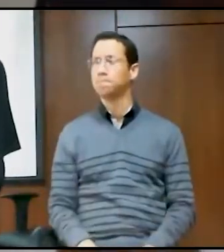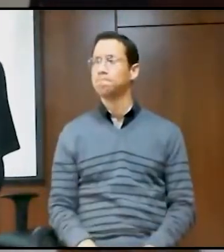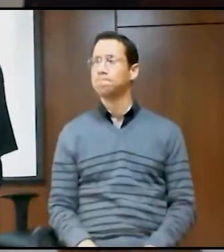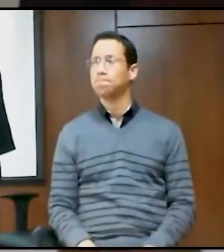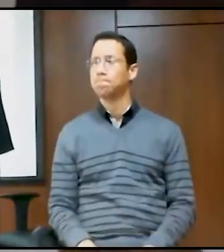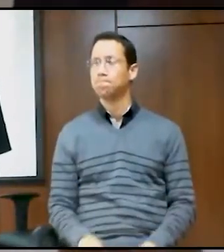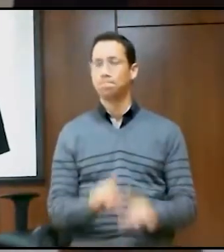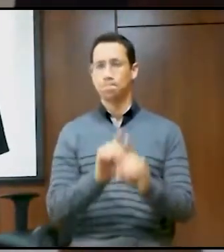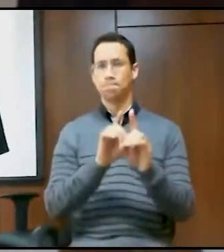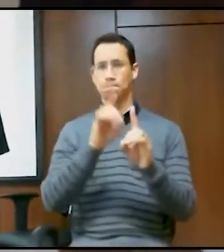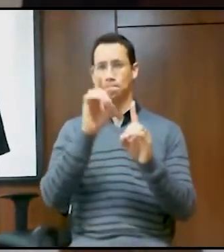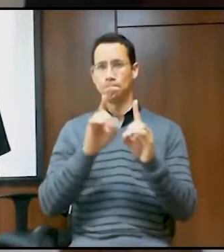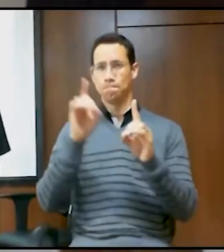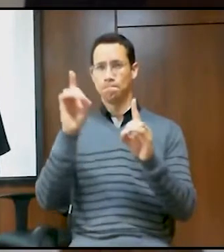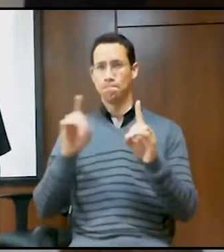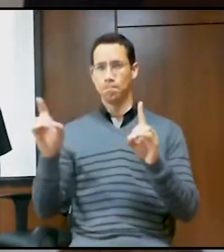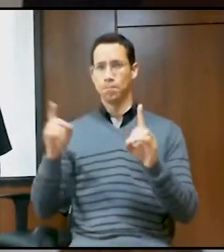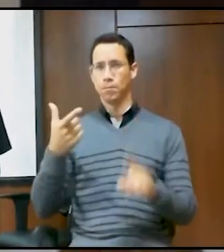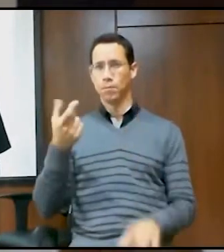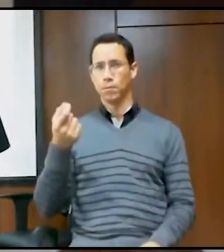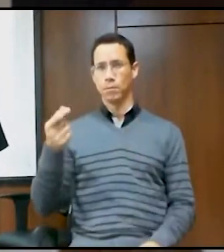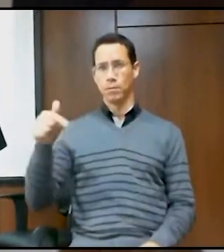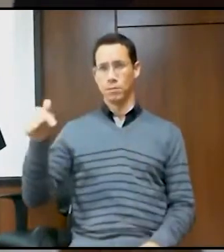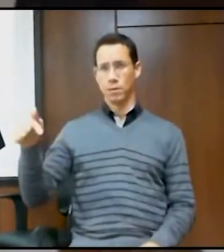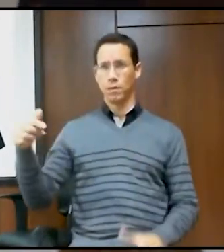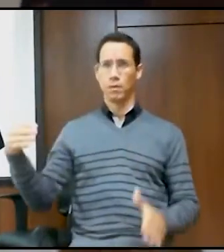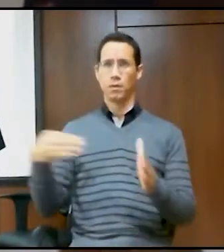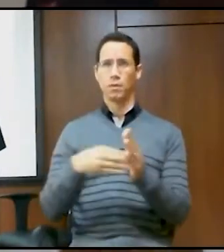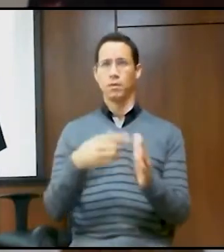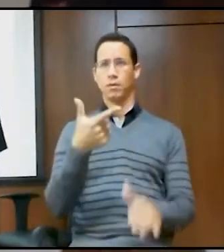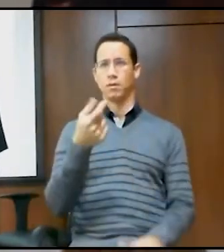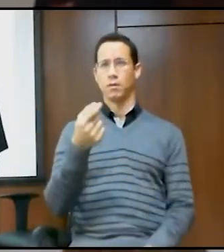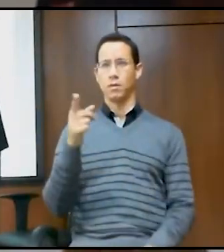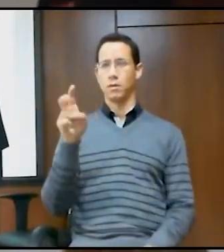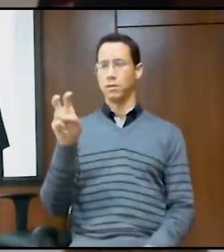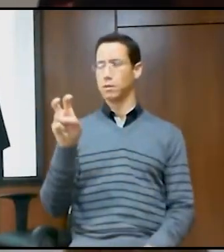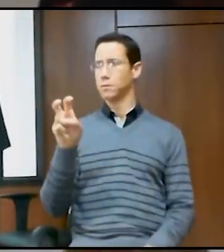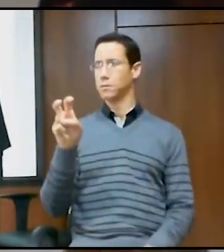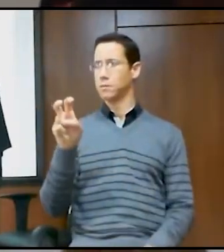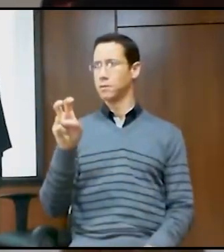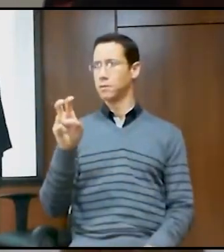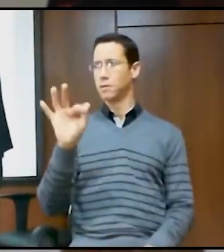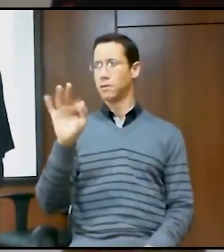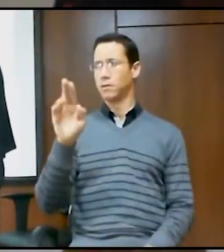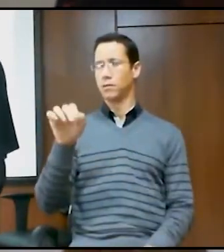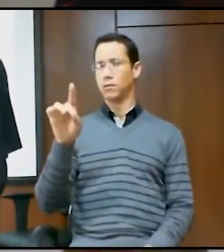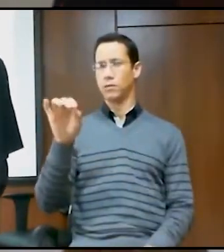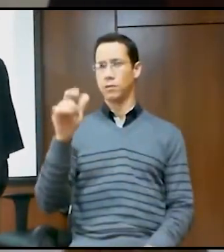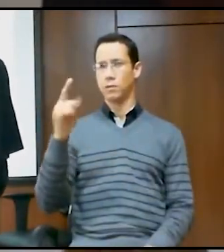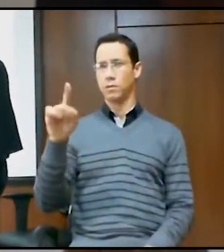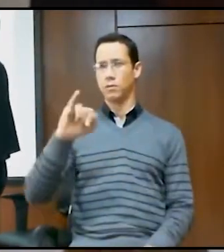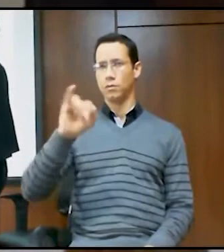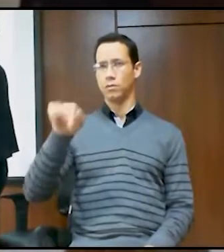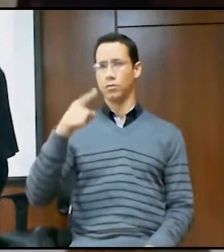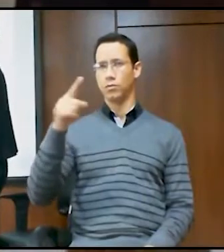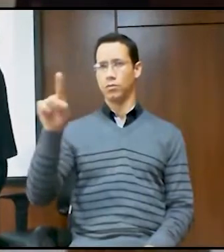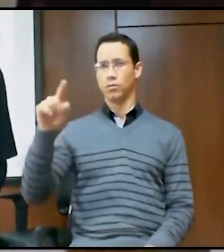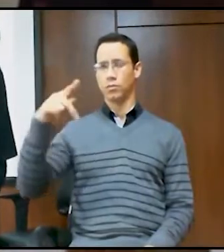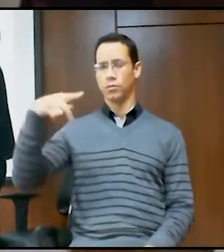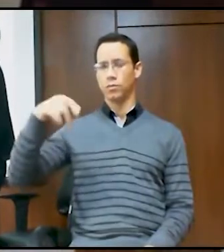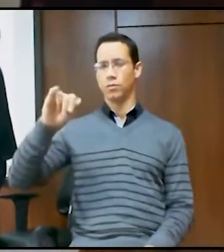é um gráfico desde 2007 até 2015, que são os dados da Fundação João Pinheiro, de déficit.